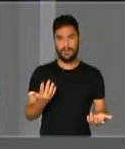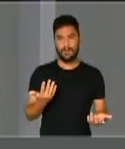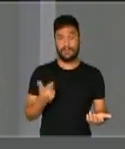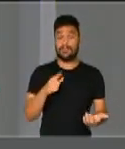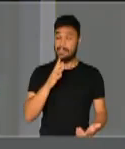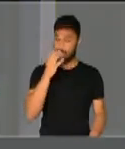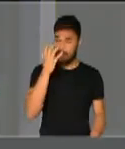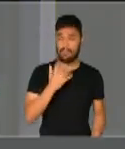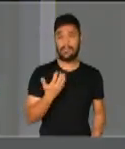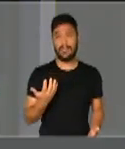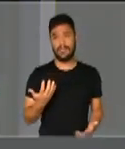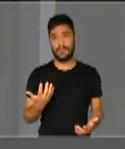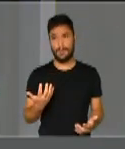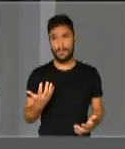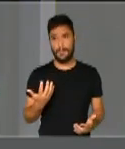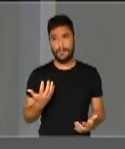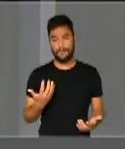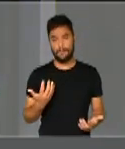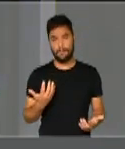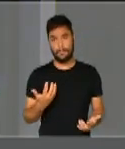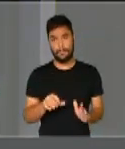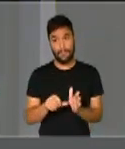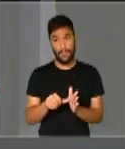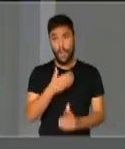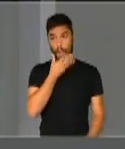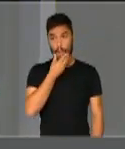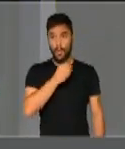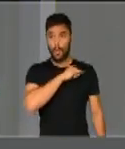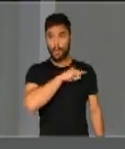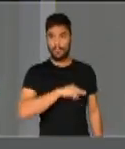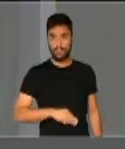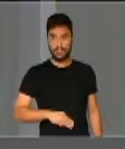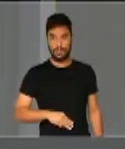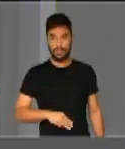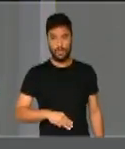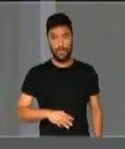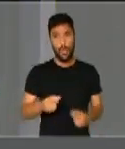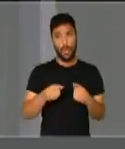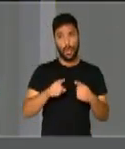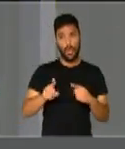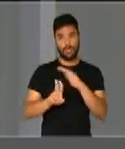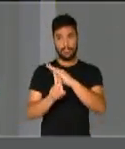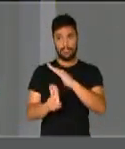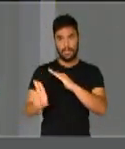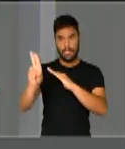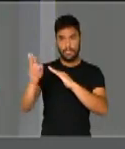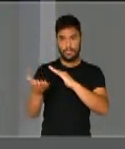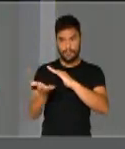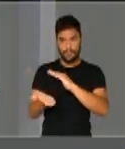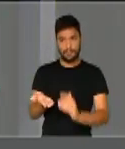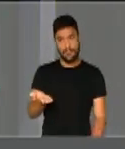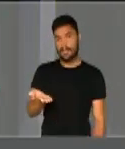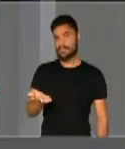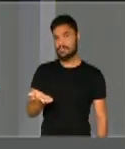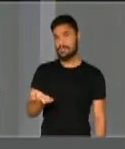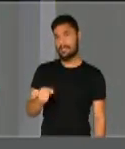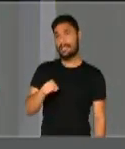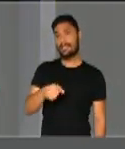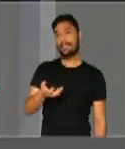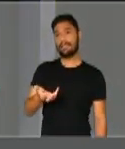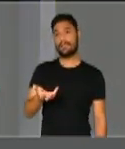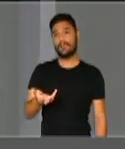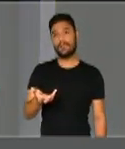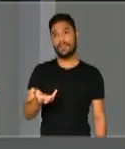grave, porque a primeira reação do ministro contra as universidades foi